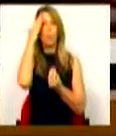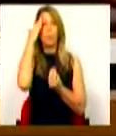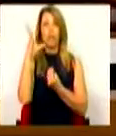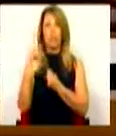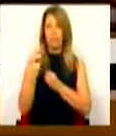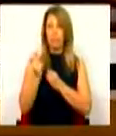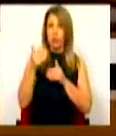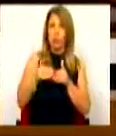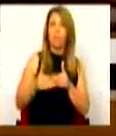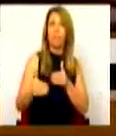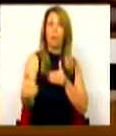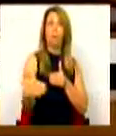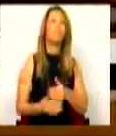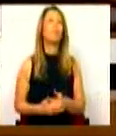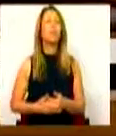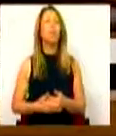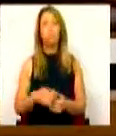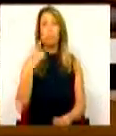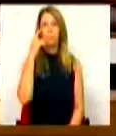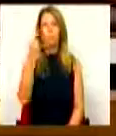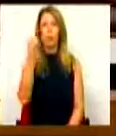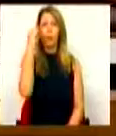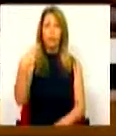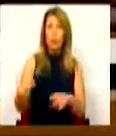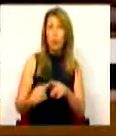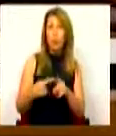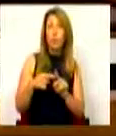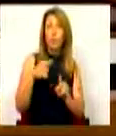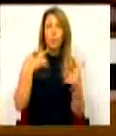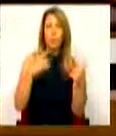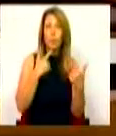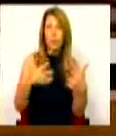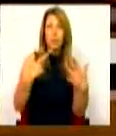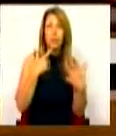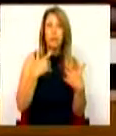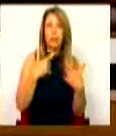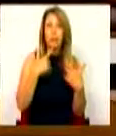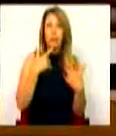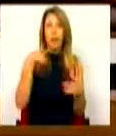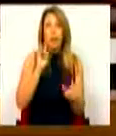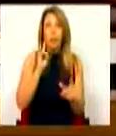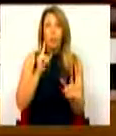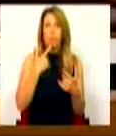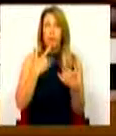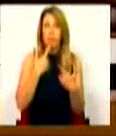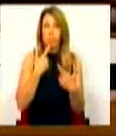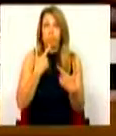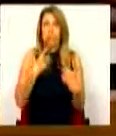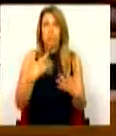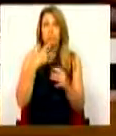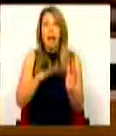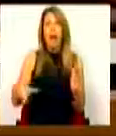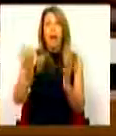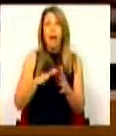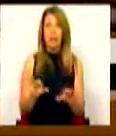década. Nunca se viu nenhuma ambição desta grandeza para esta área. Apesar de tudo, temos